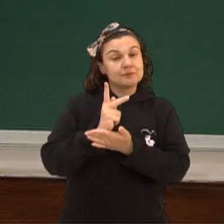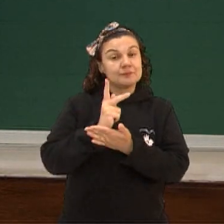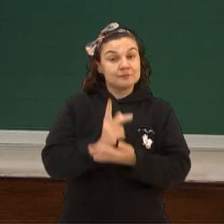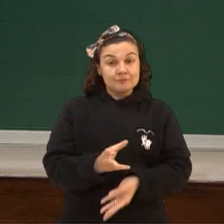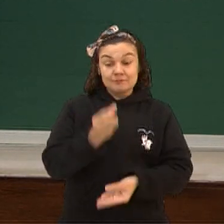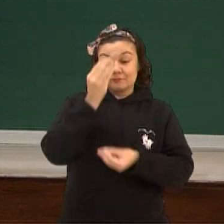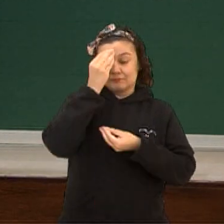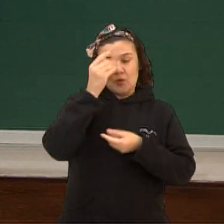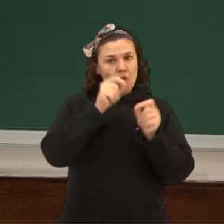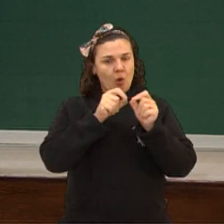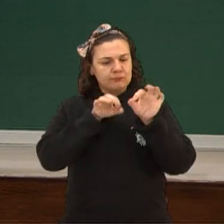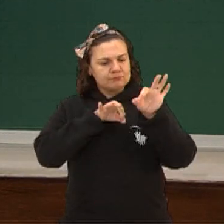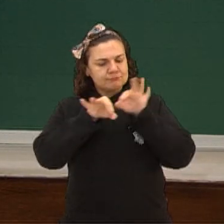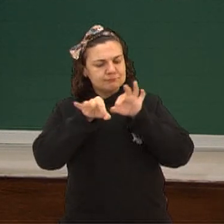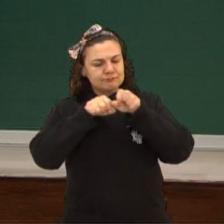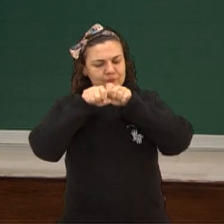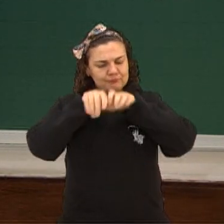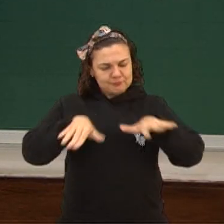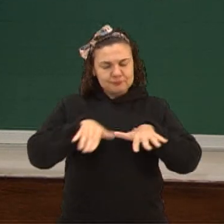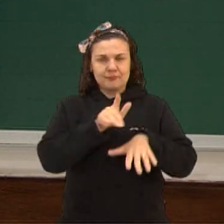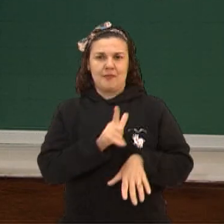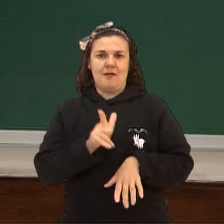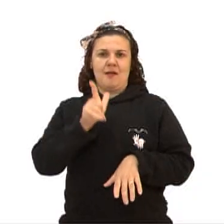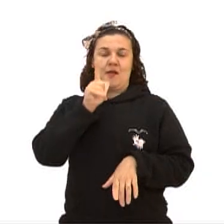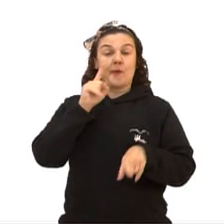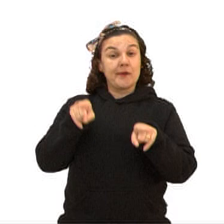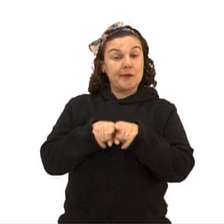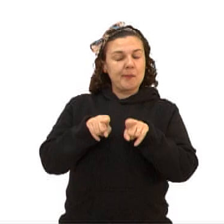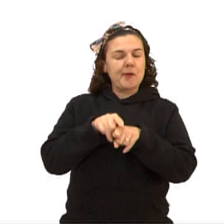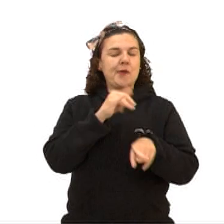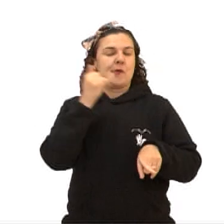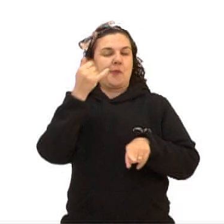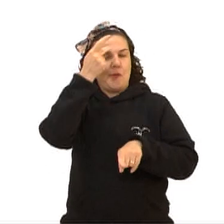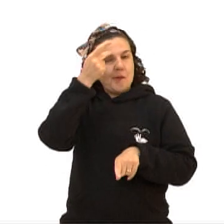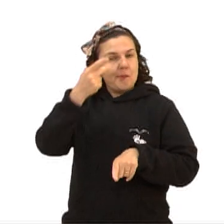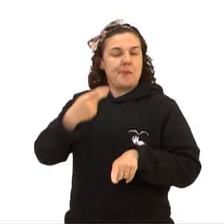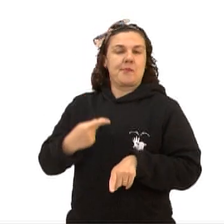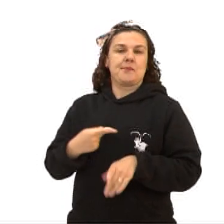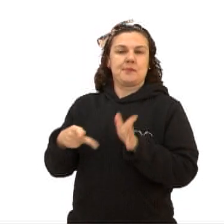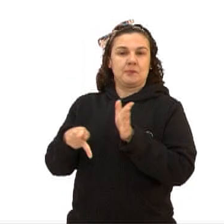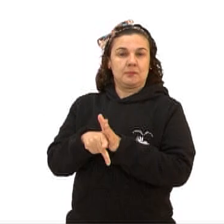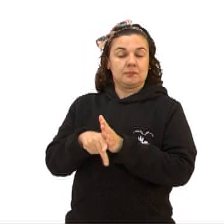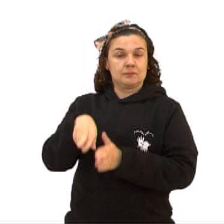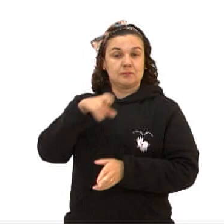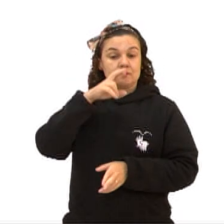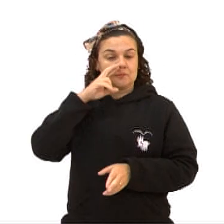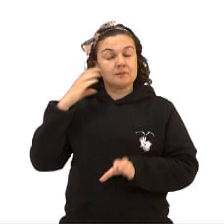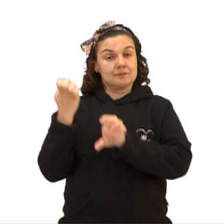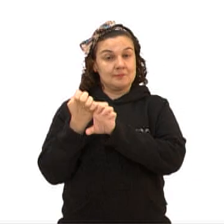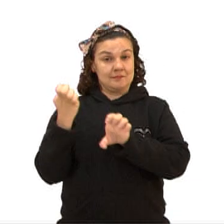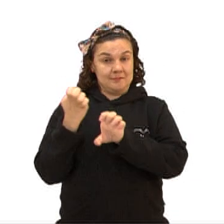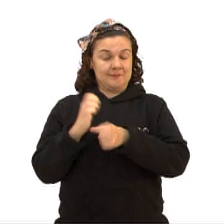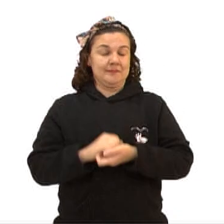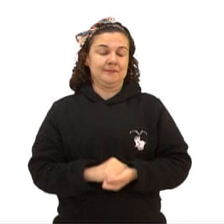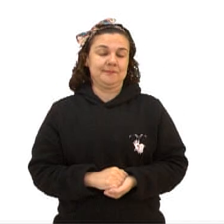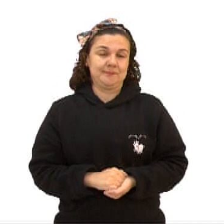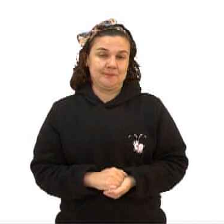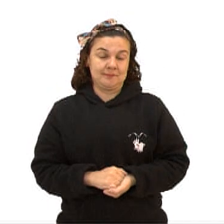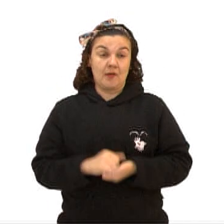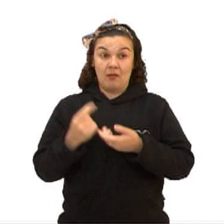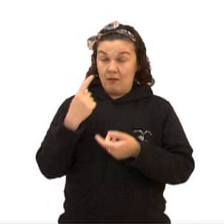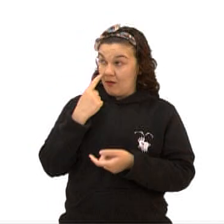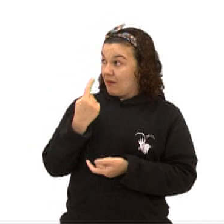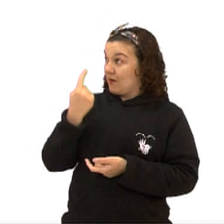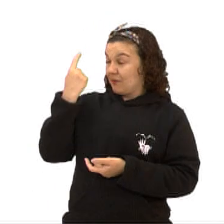esse sistema de abastecimento e o importante papel do engenheiro Antônio Pereira Rebouças Filho nesta obra. Temos aqui